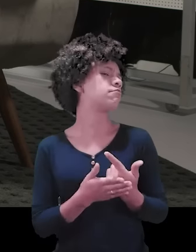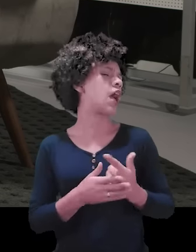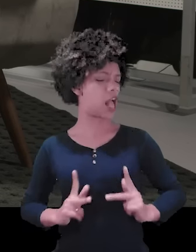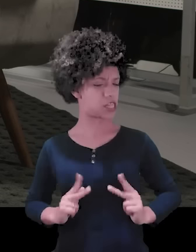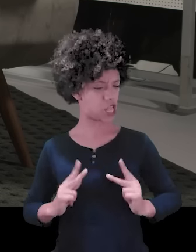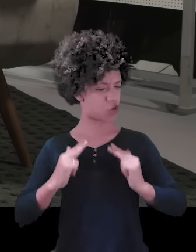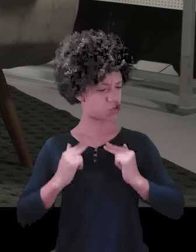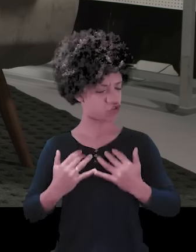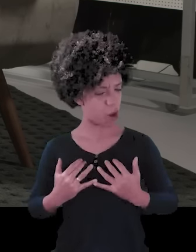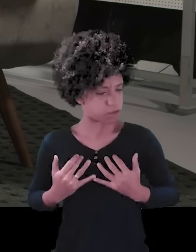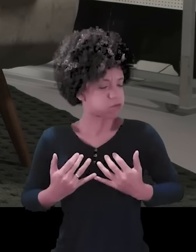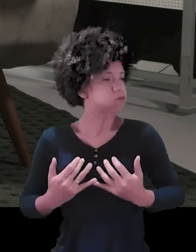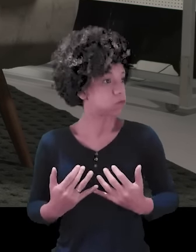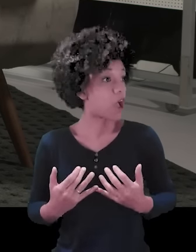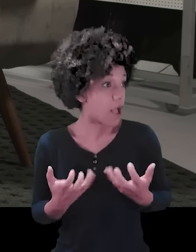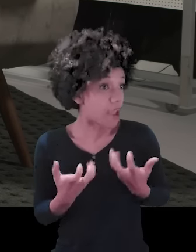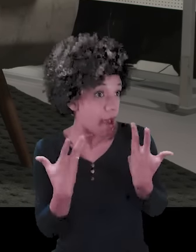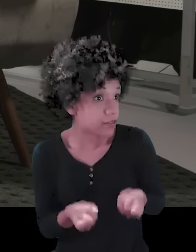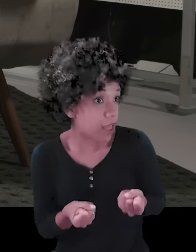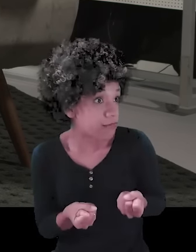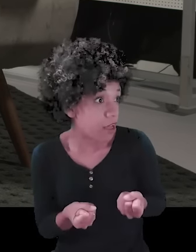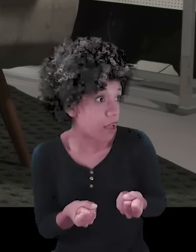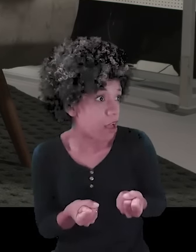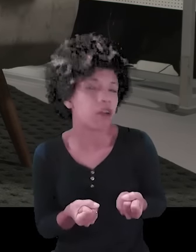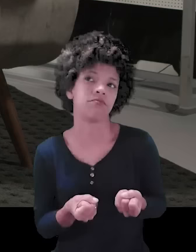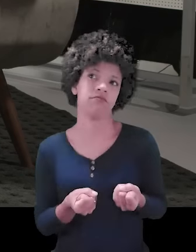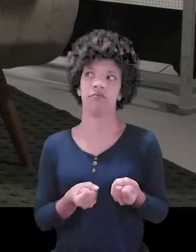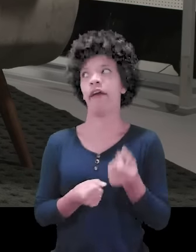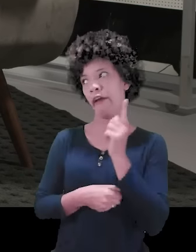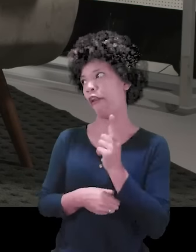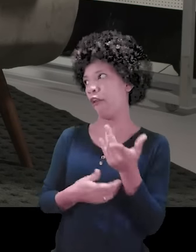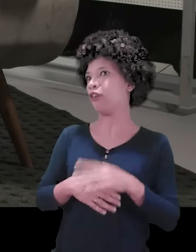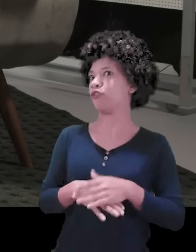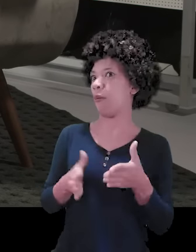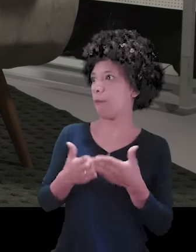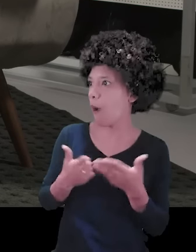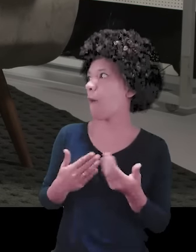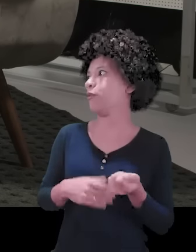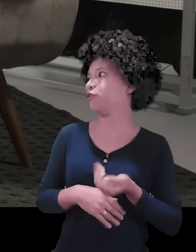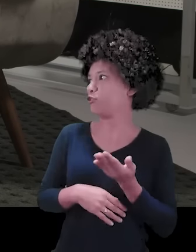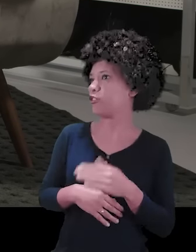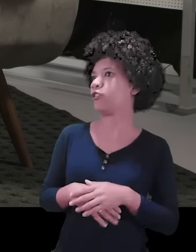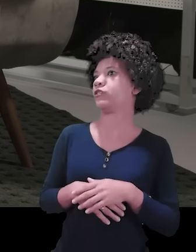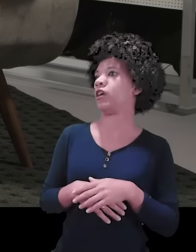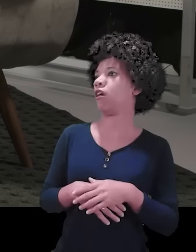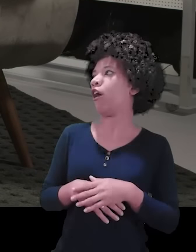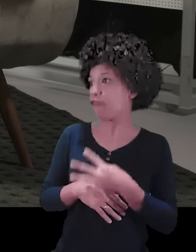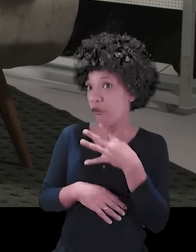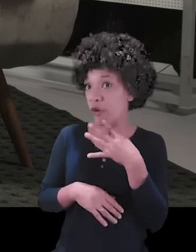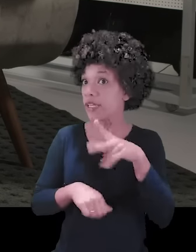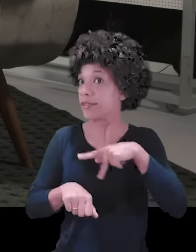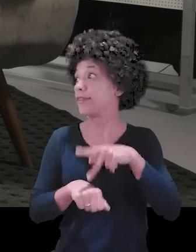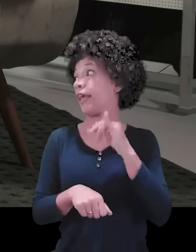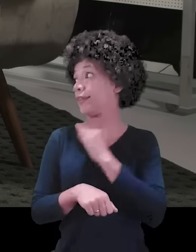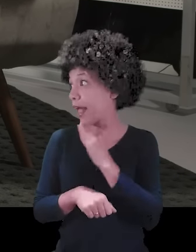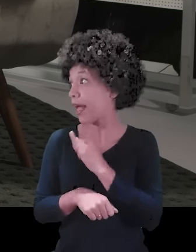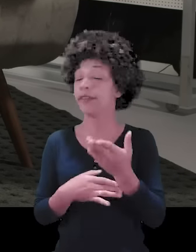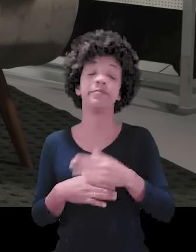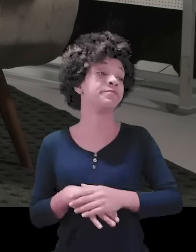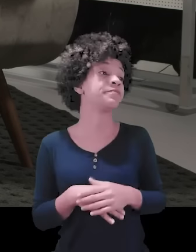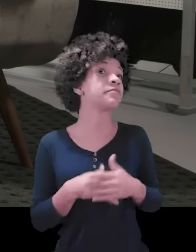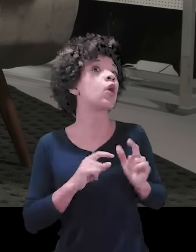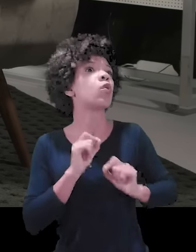vai colocar silicone quer eu quero nessa pobre para o pedido eu tô com uma visão ou conhecer etária e